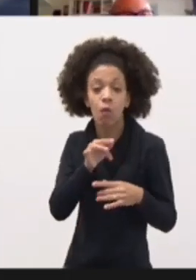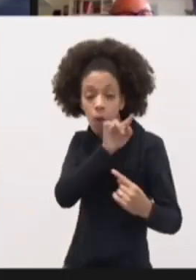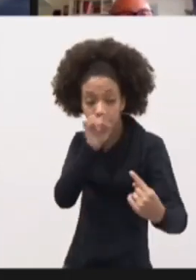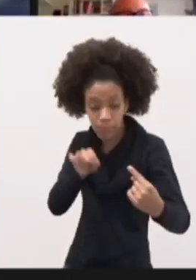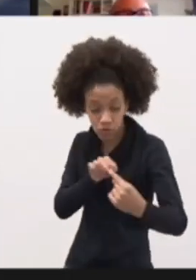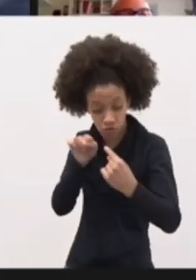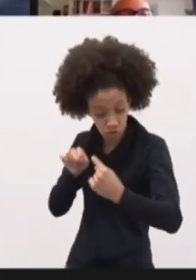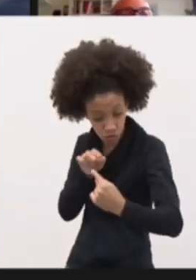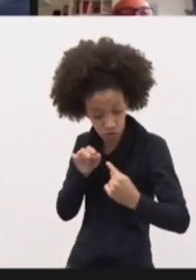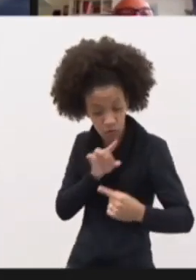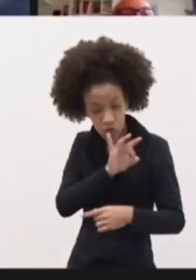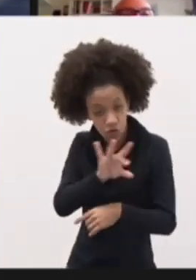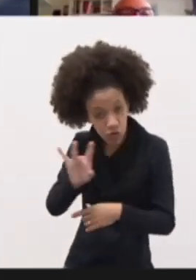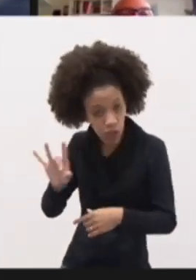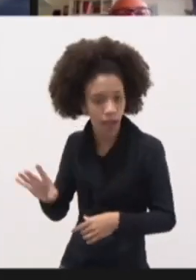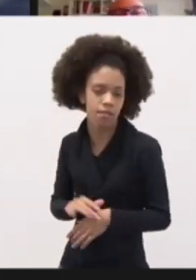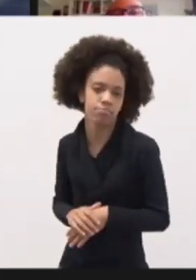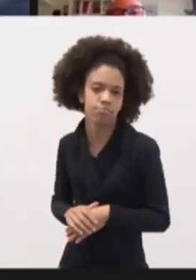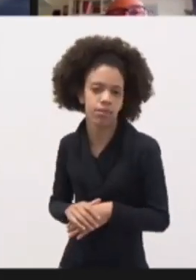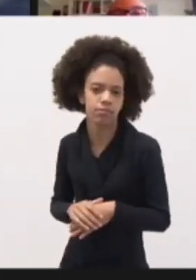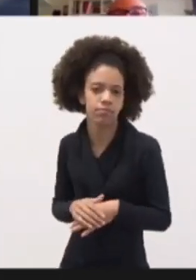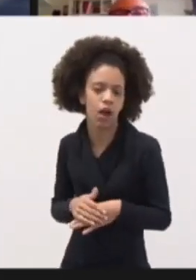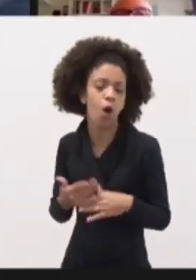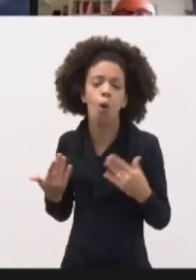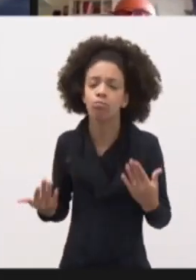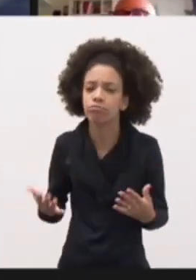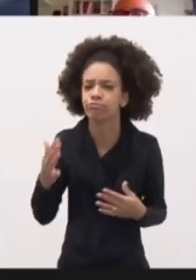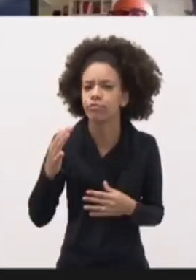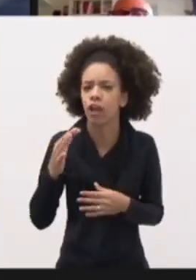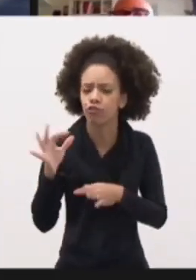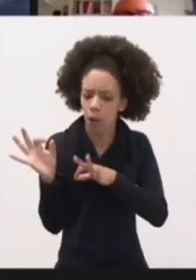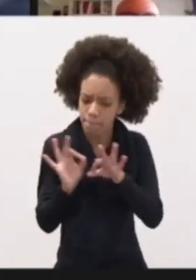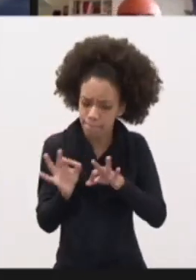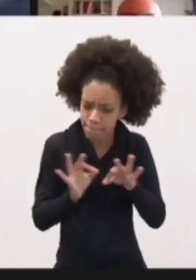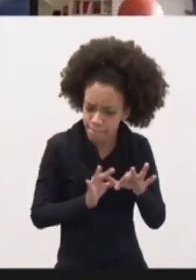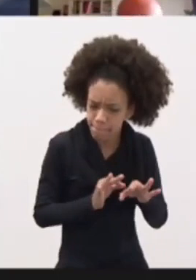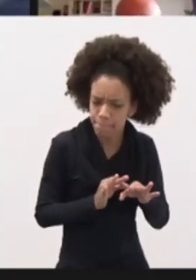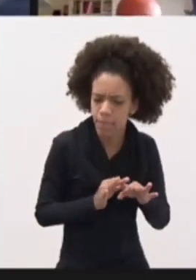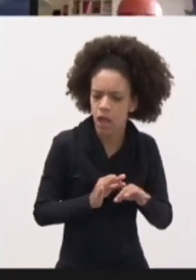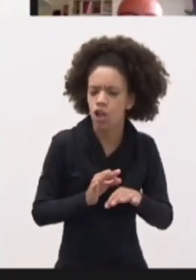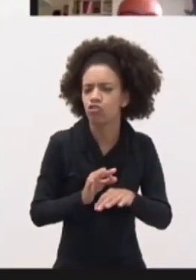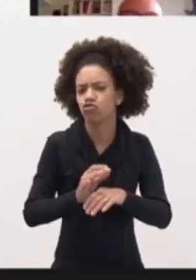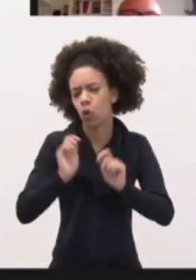estudante, ou seja, os aspectos da competência digital de personalização.